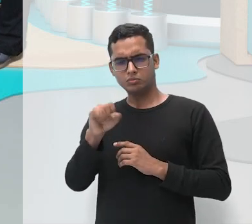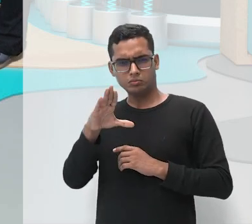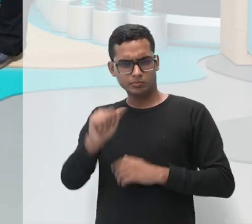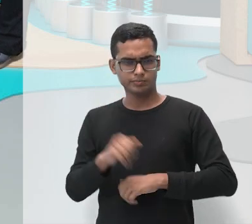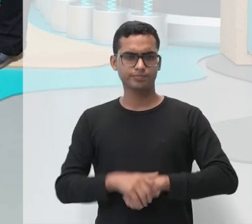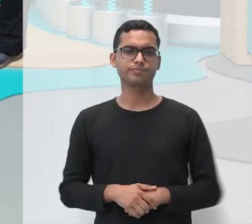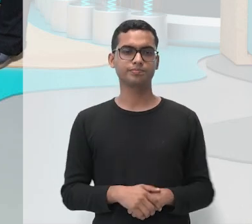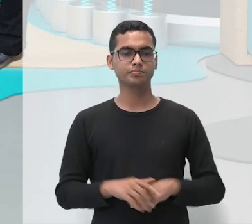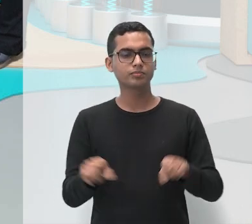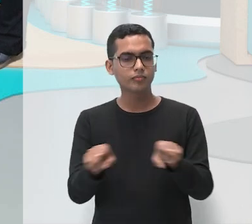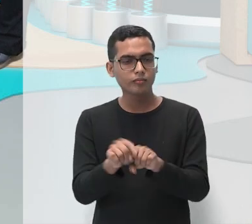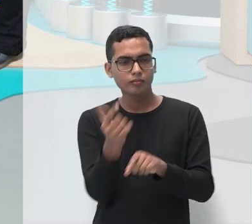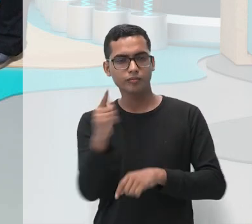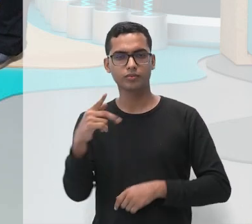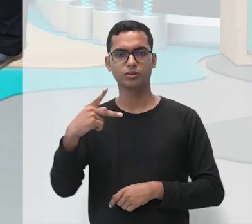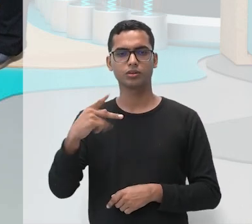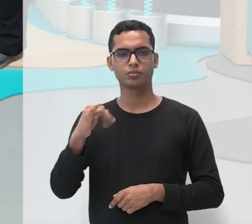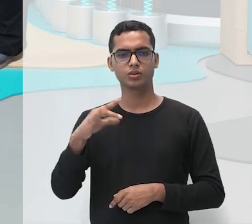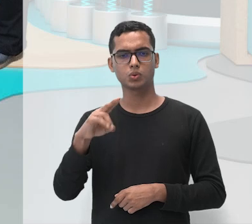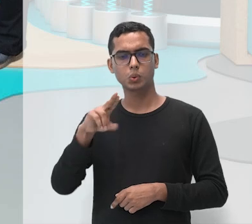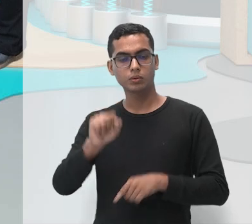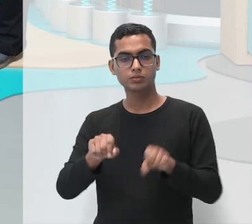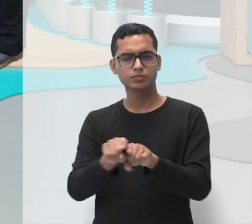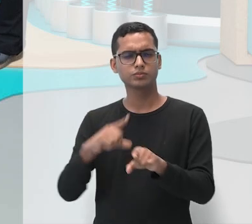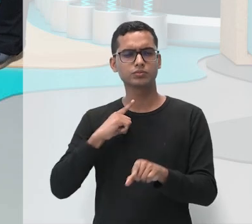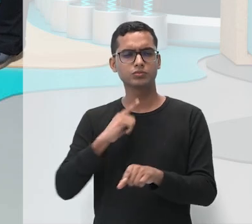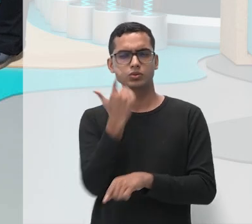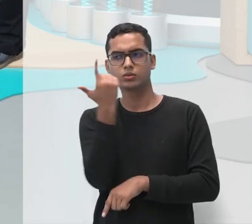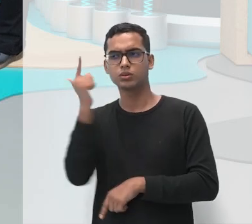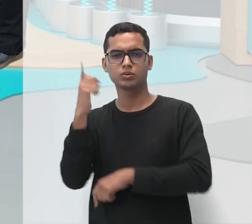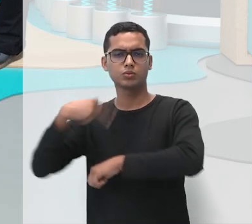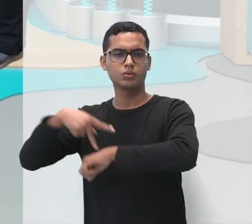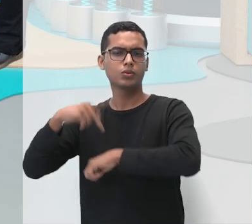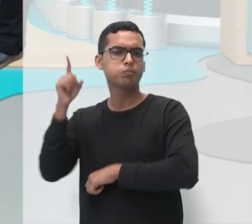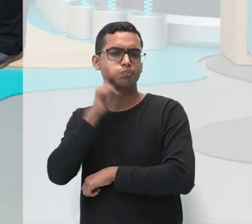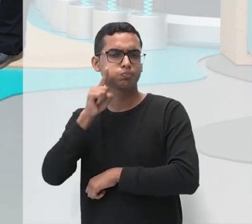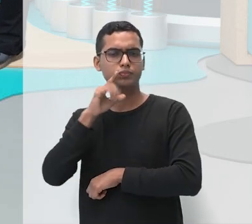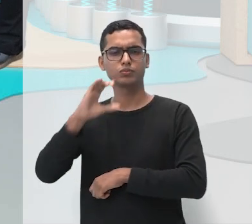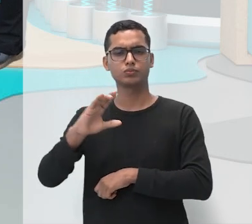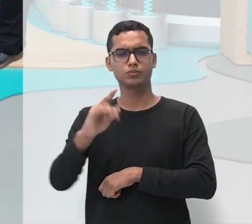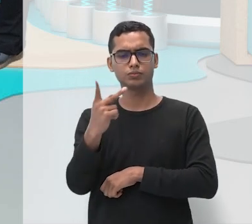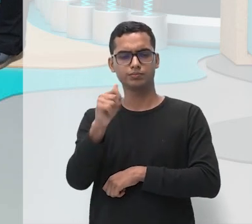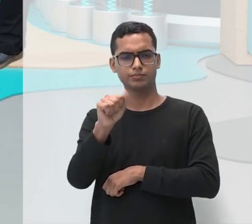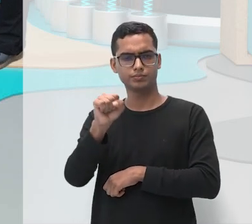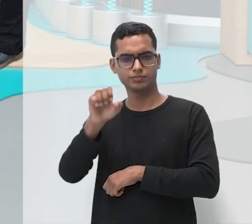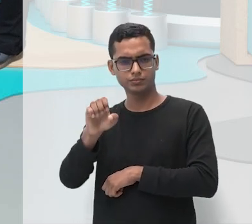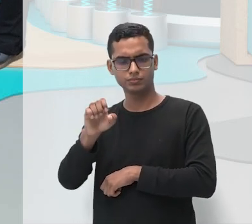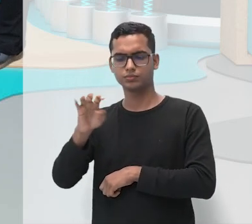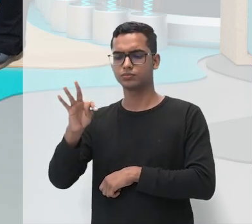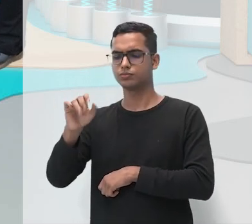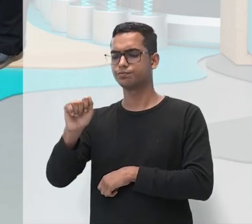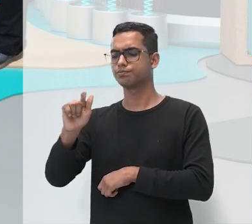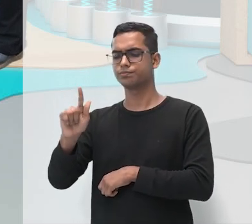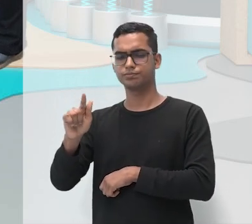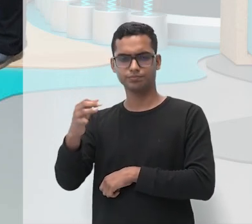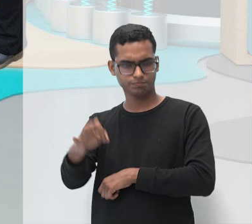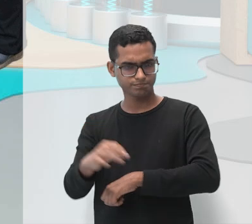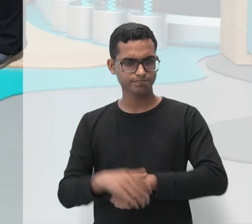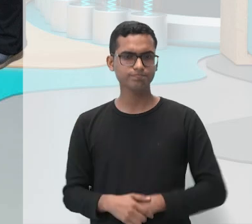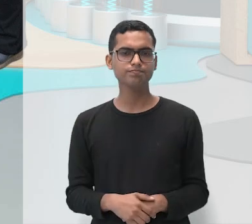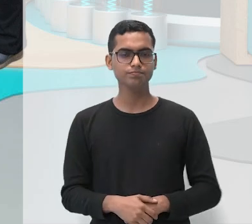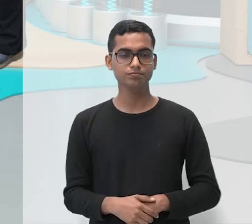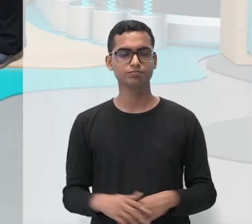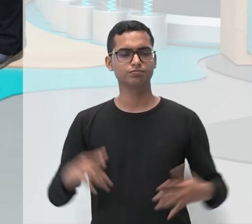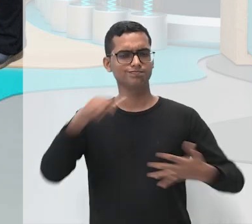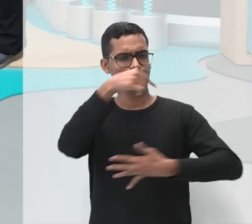Nós temos a pícola e o chase tag, que é como é conhecido ali nos Estados Unidos, tá? Todos